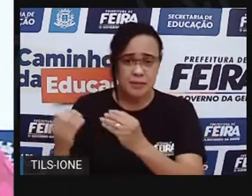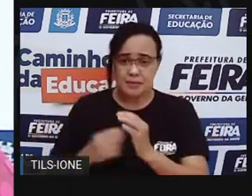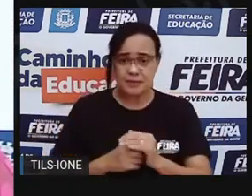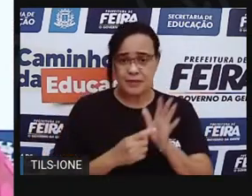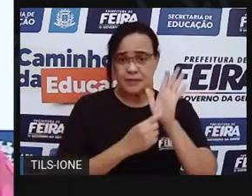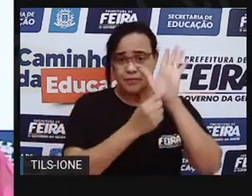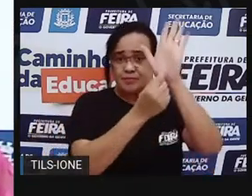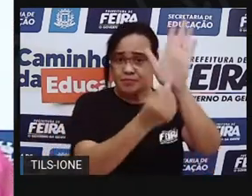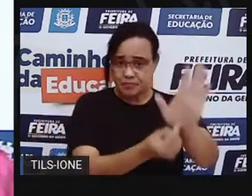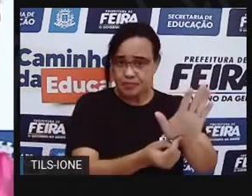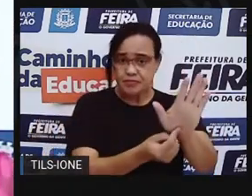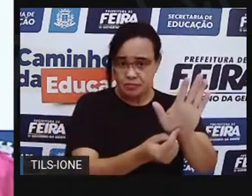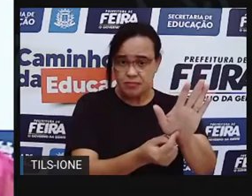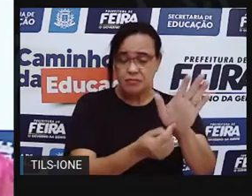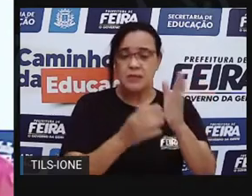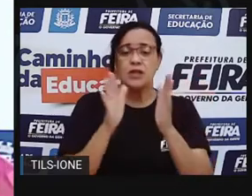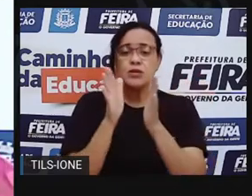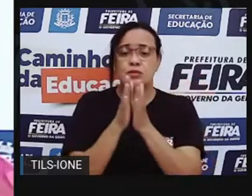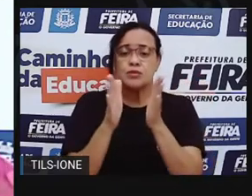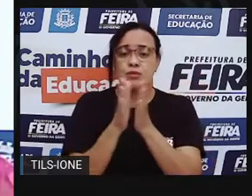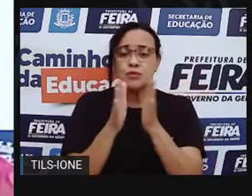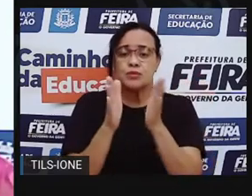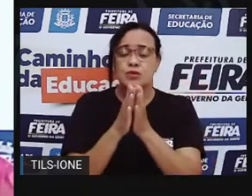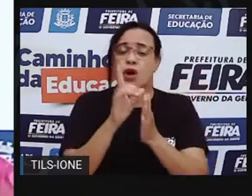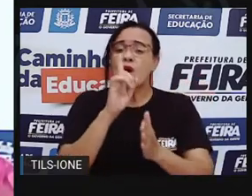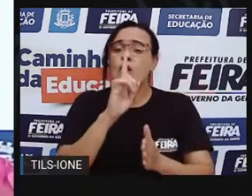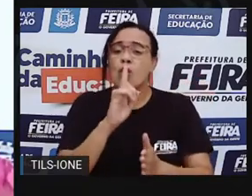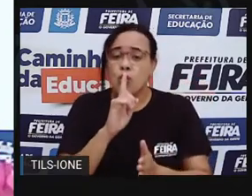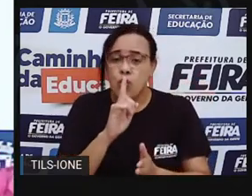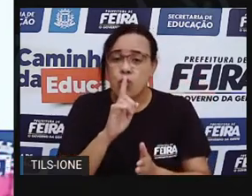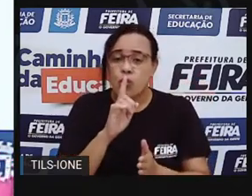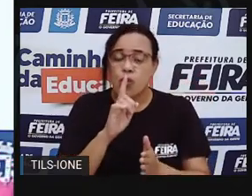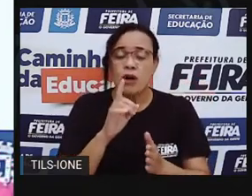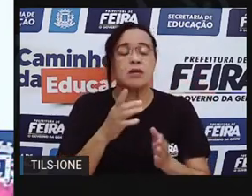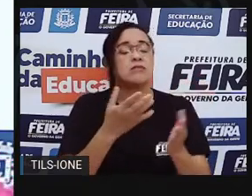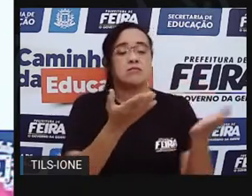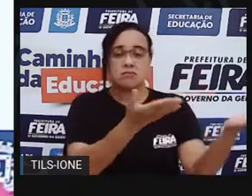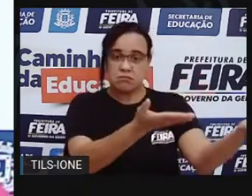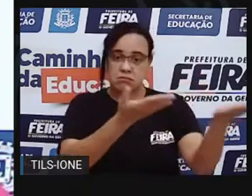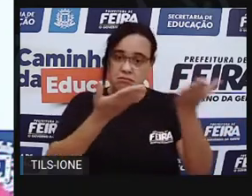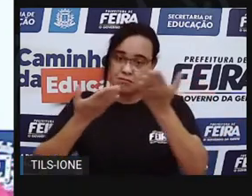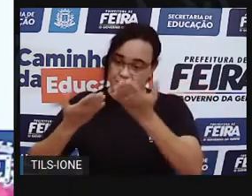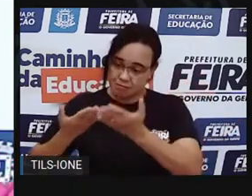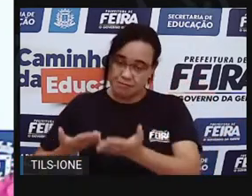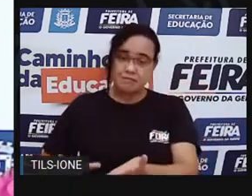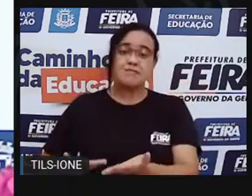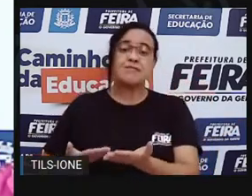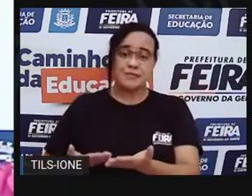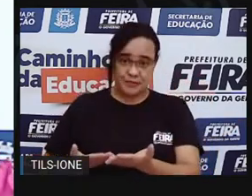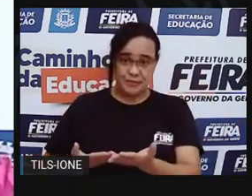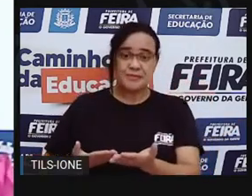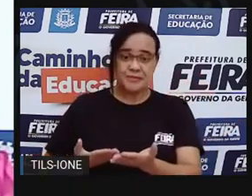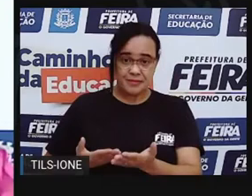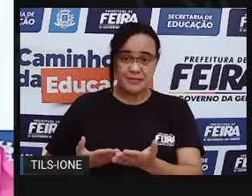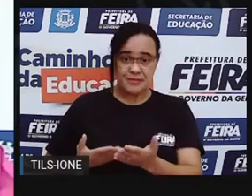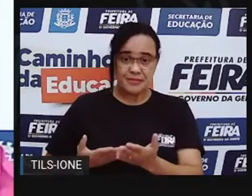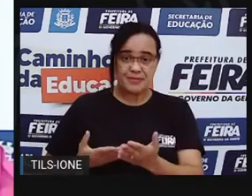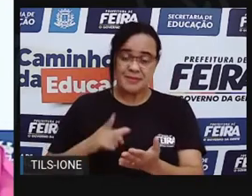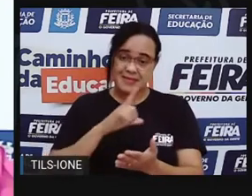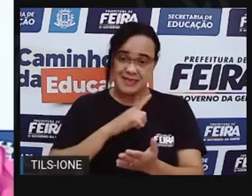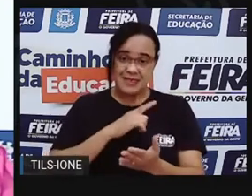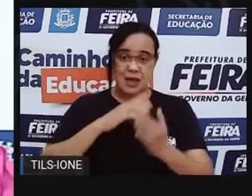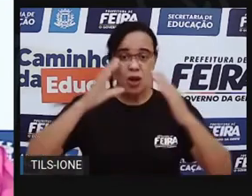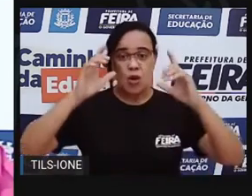É. Quando a gente faz um aniversário e quer receber a pessoa em nossa casa ou no espaço de eventos que a gente vai fazer a